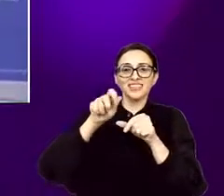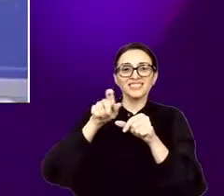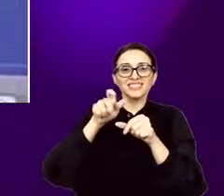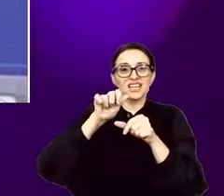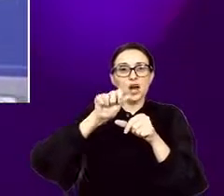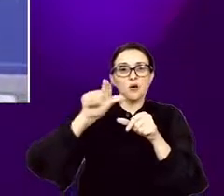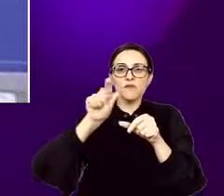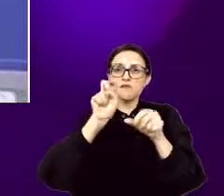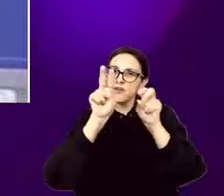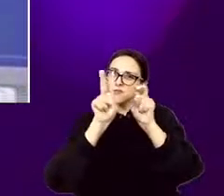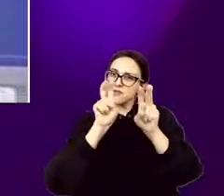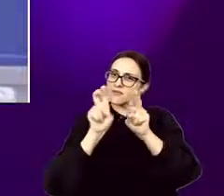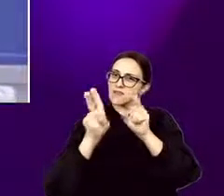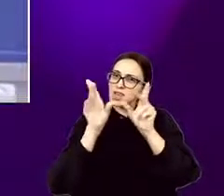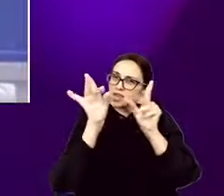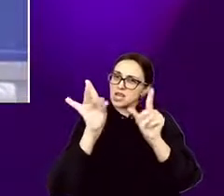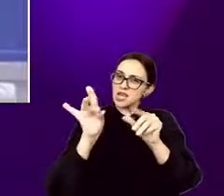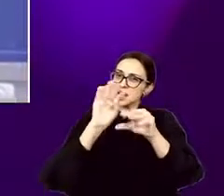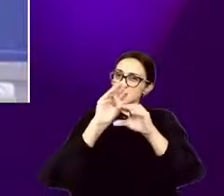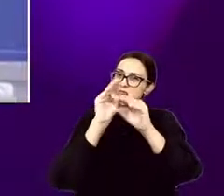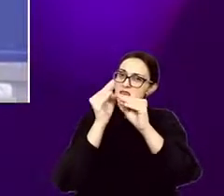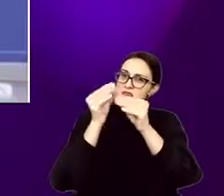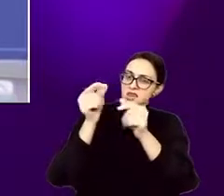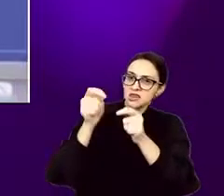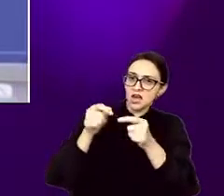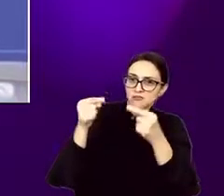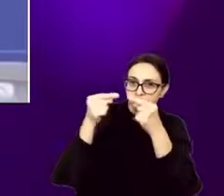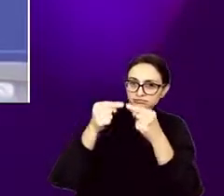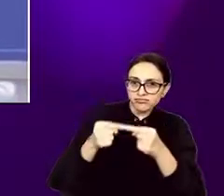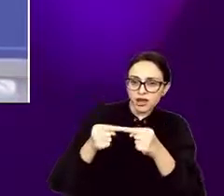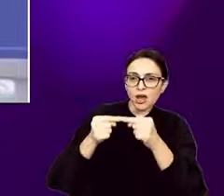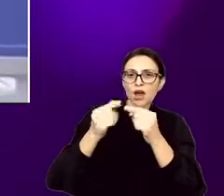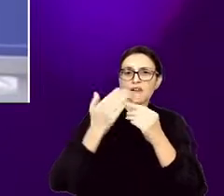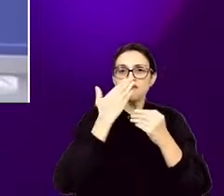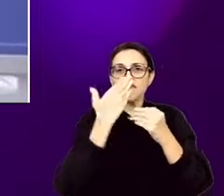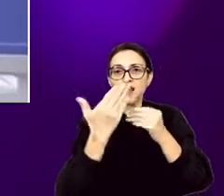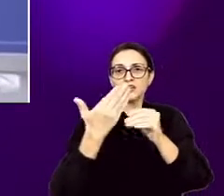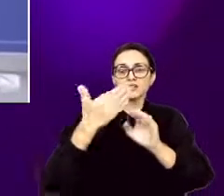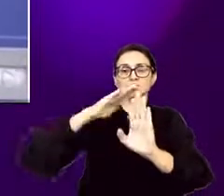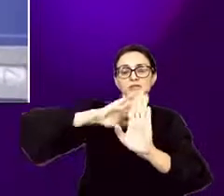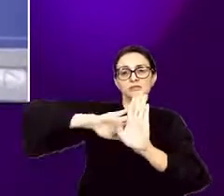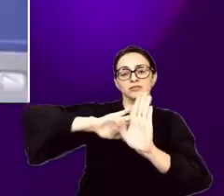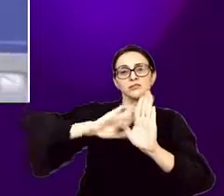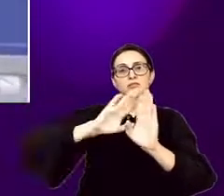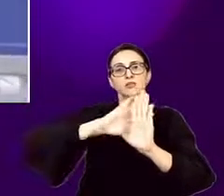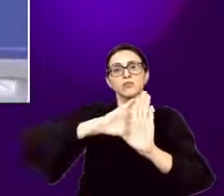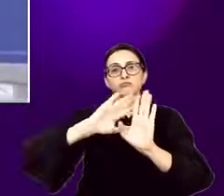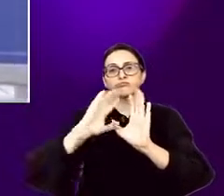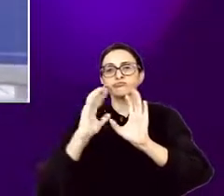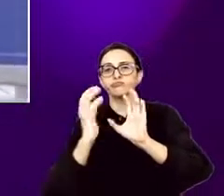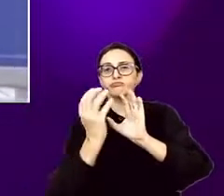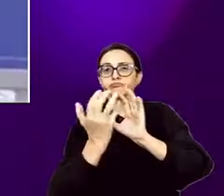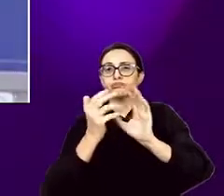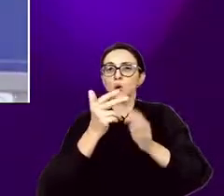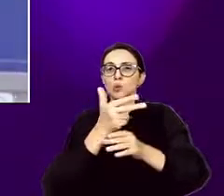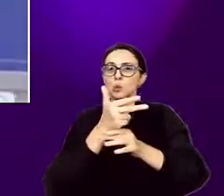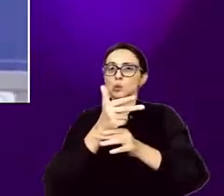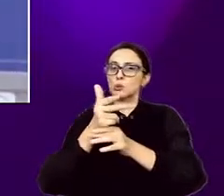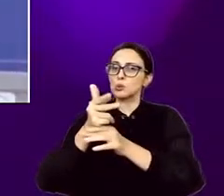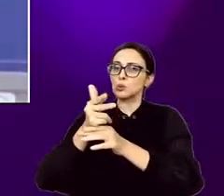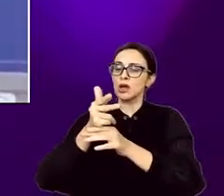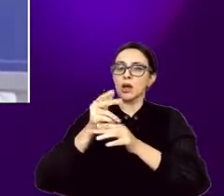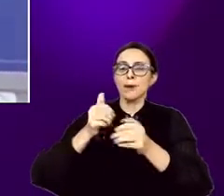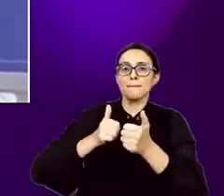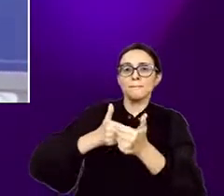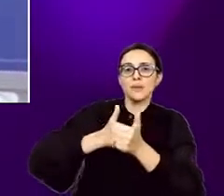poder ver o quanto a gente tem de cobertura anterior, cobertura posterior, de novo, trazendo para ficar o mais próximo da